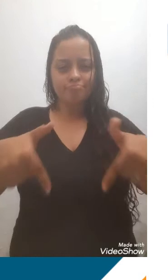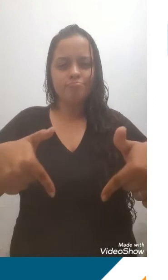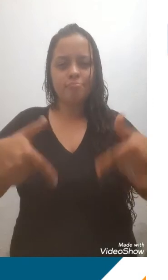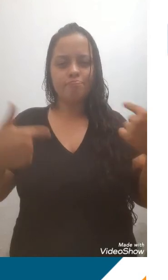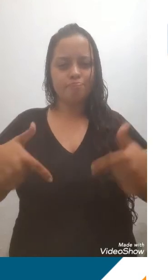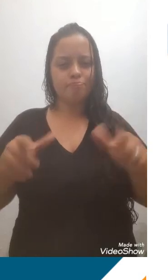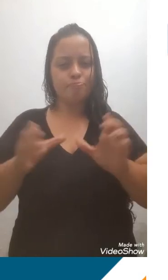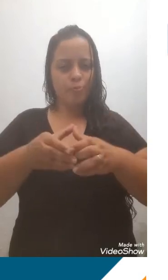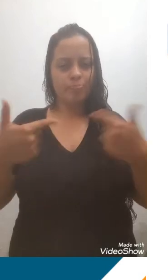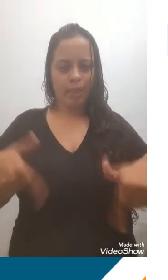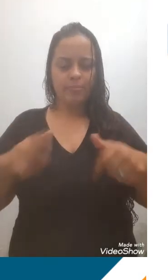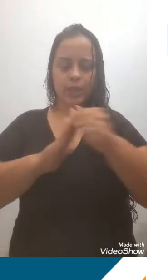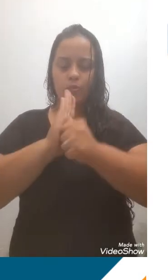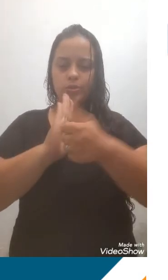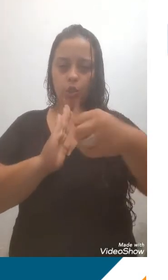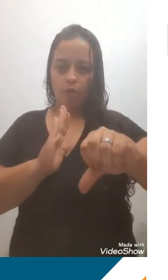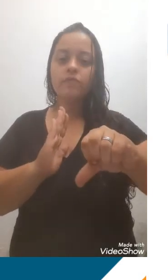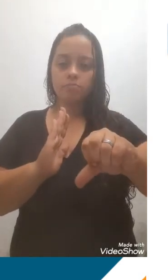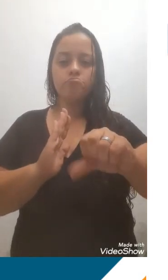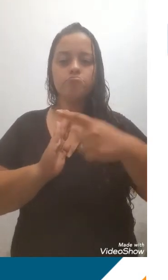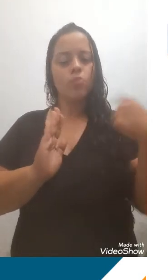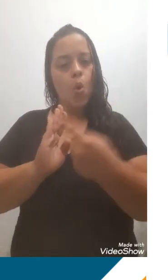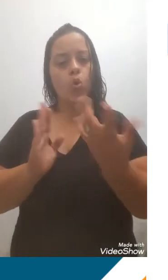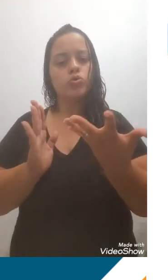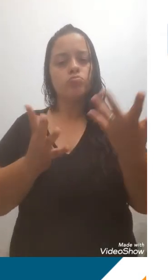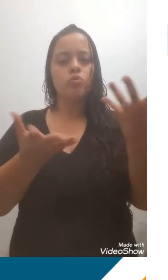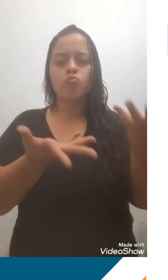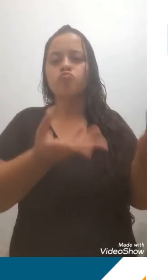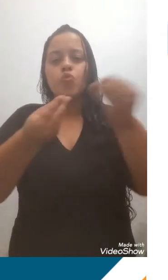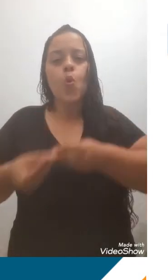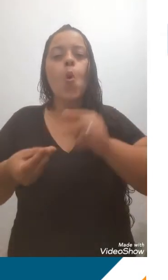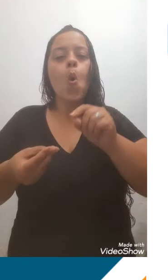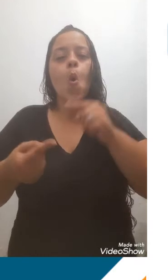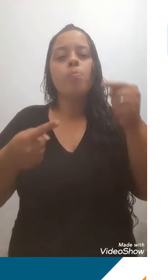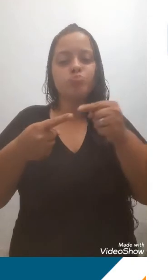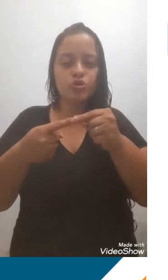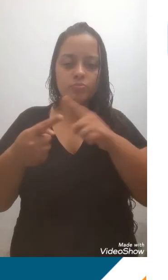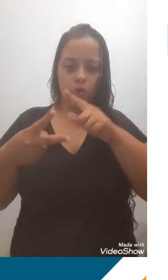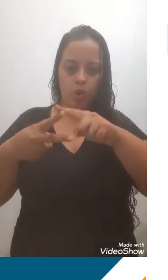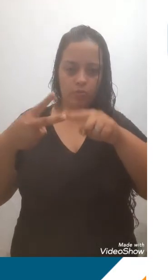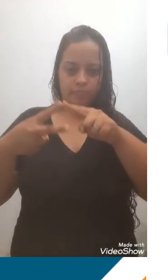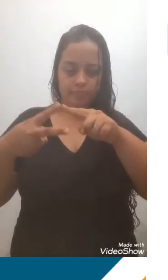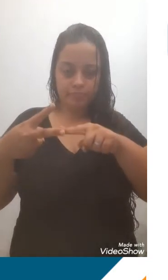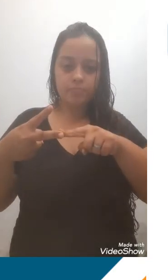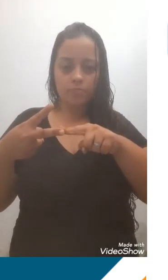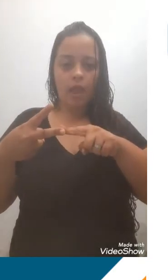século XIX. Pessoal, eu trouxe para vocês hoje aqui dois objetivos, tá? Para a gente